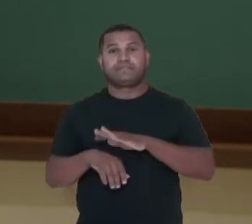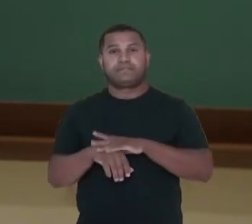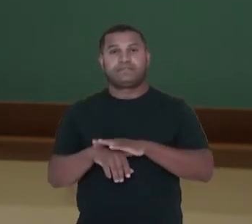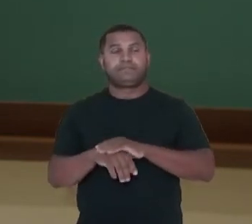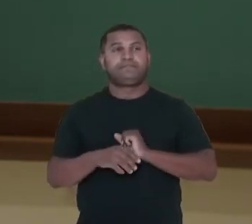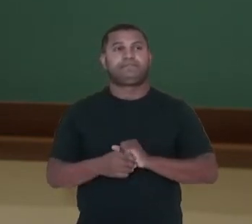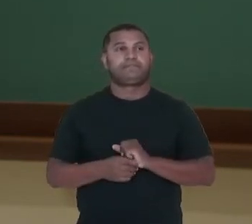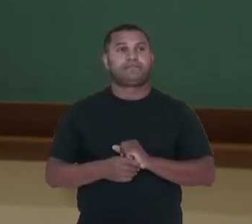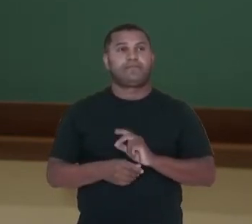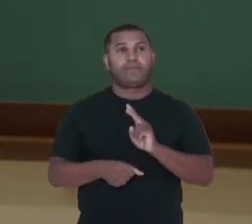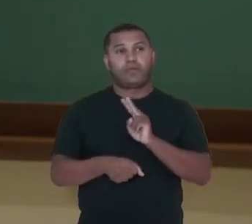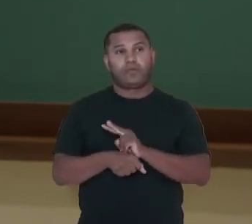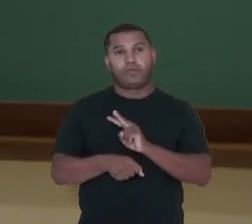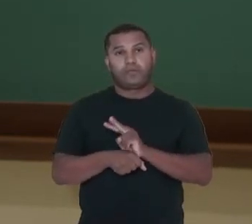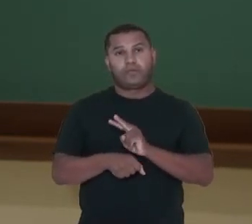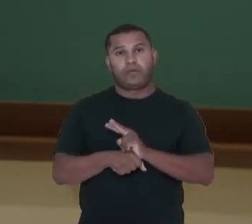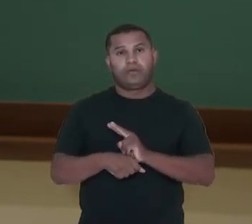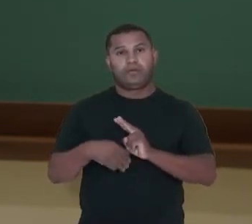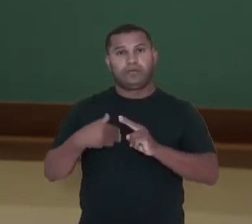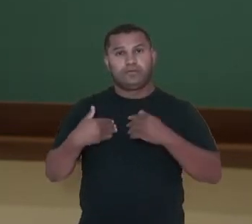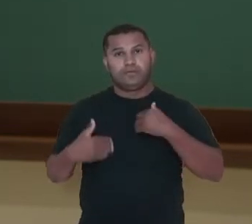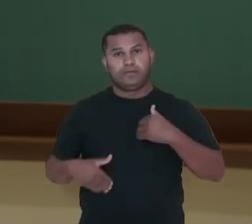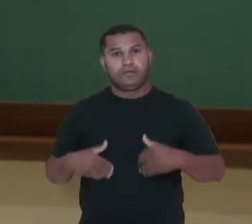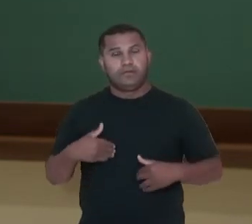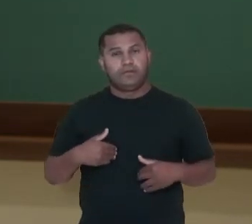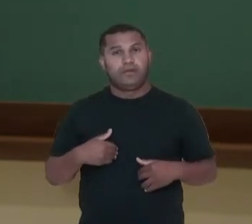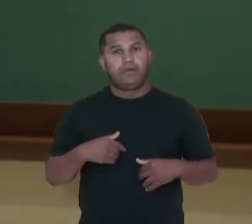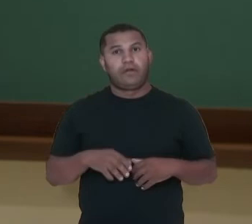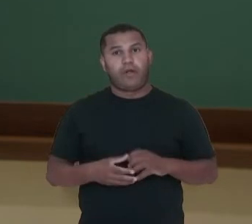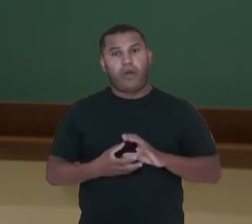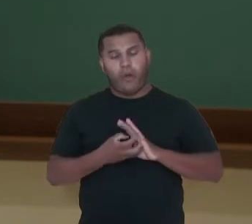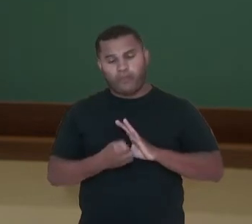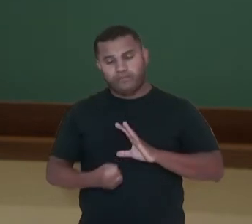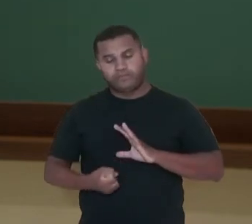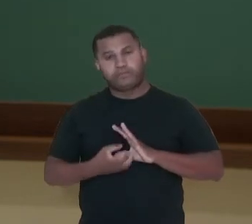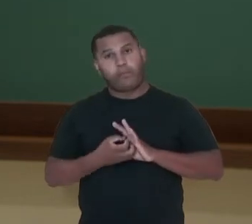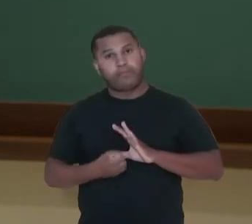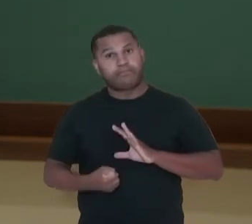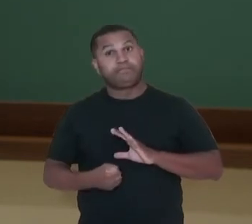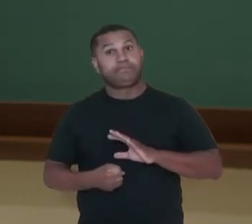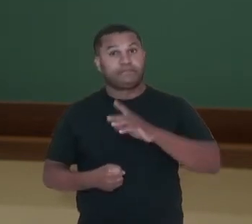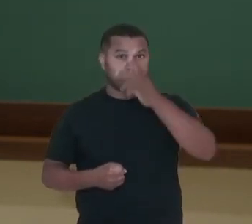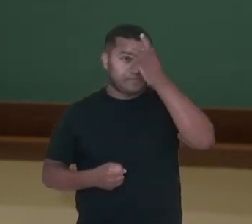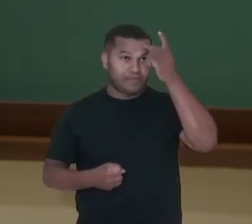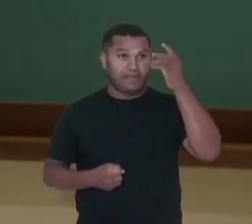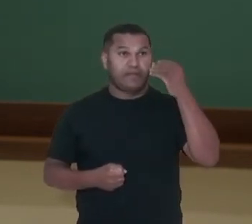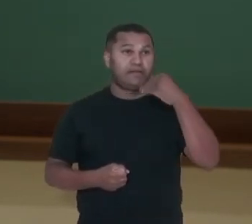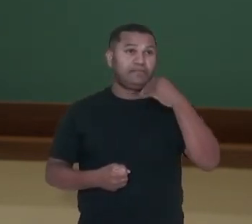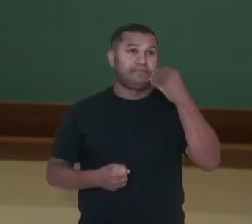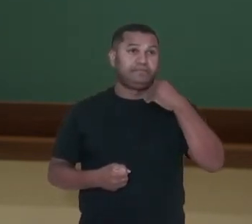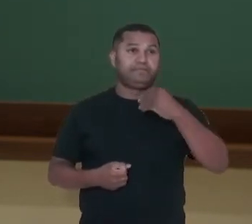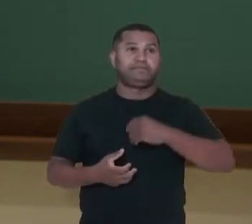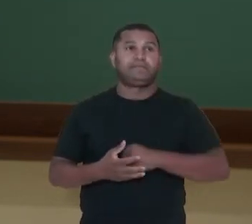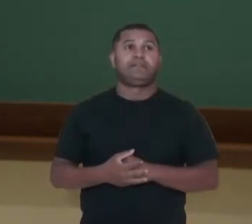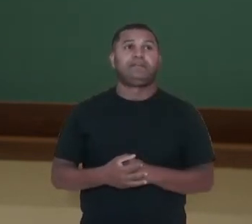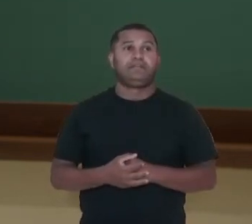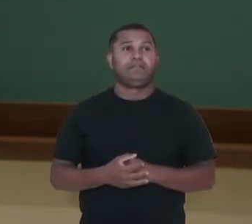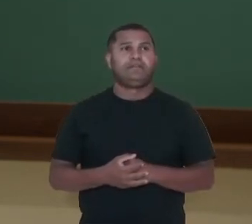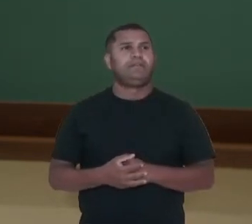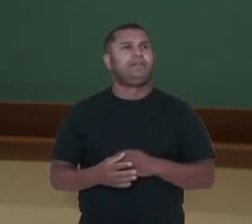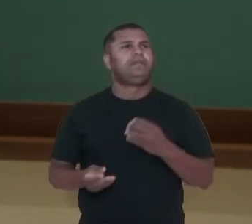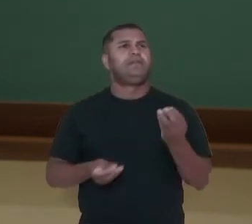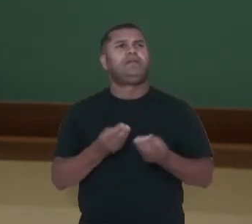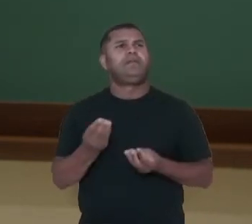vai ser, então, ali abrigo para esse parasita, a lombriga, por exemplo. Então, como que